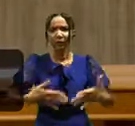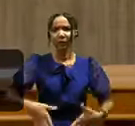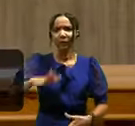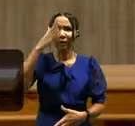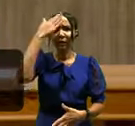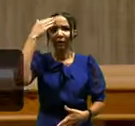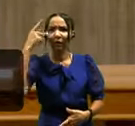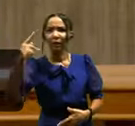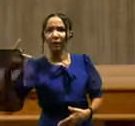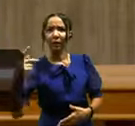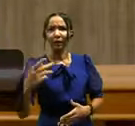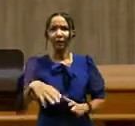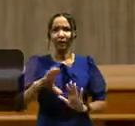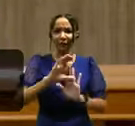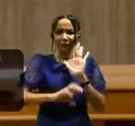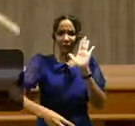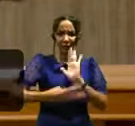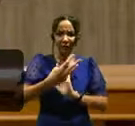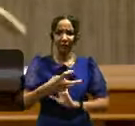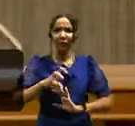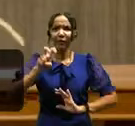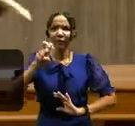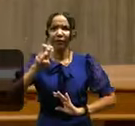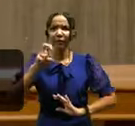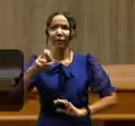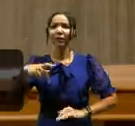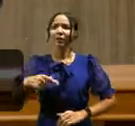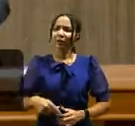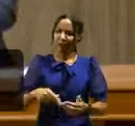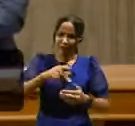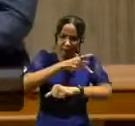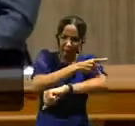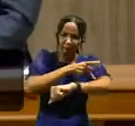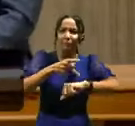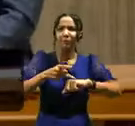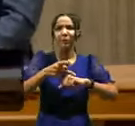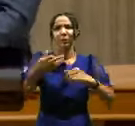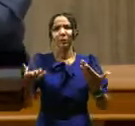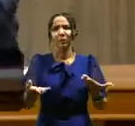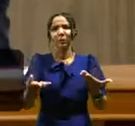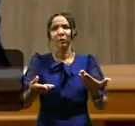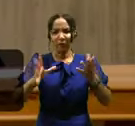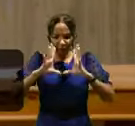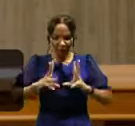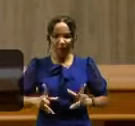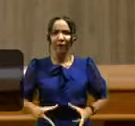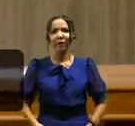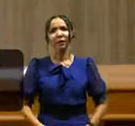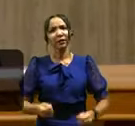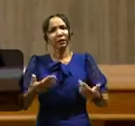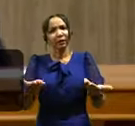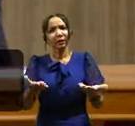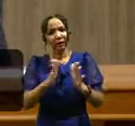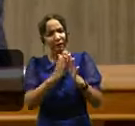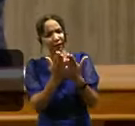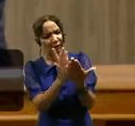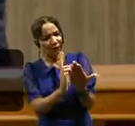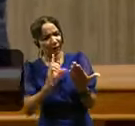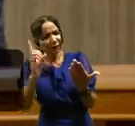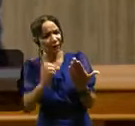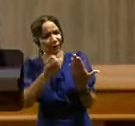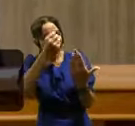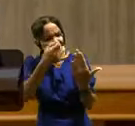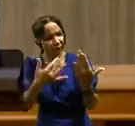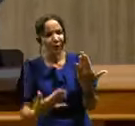35 que ela é o escudo ela é p é não é ela que Jesus disse está